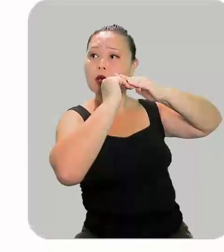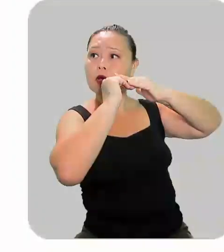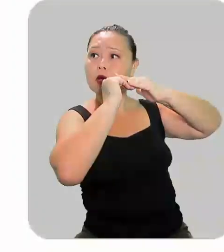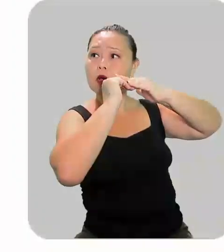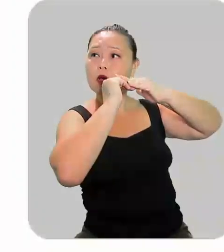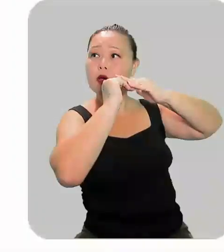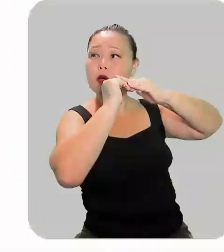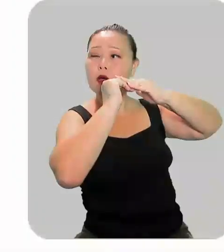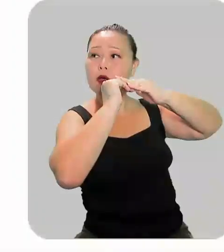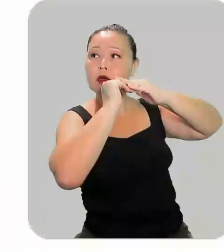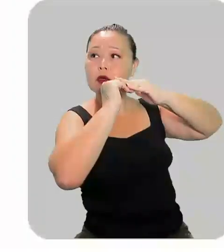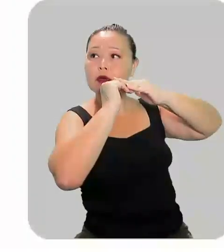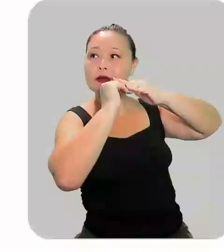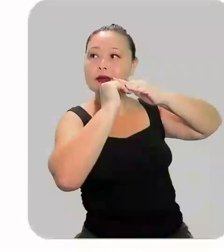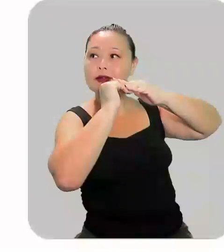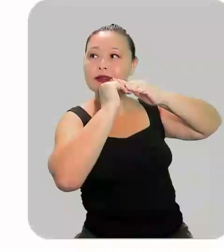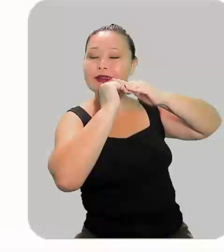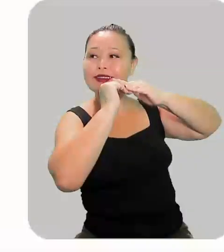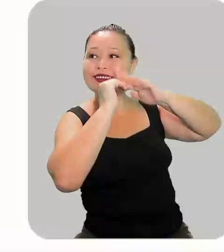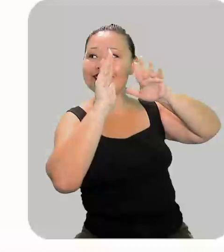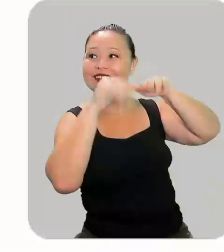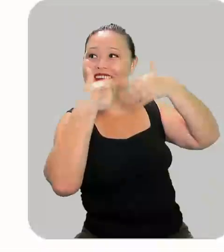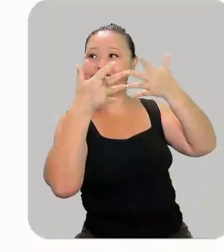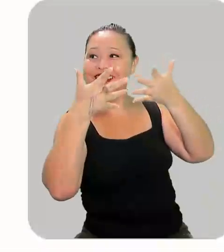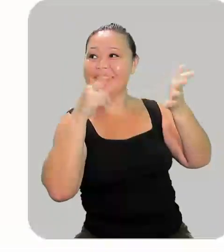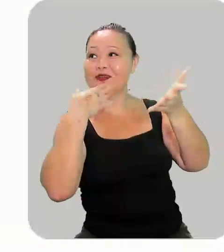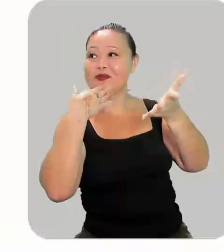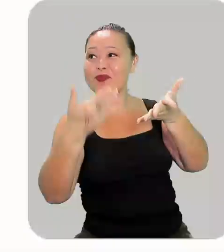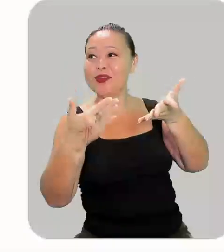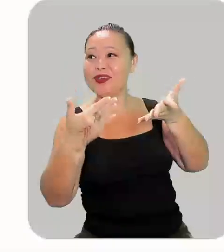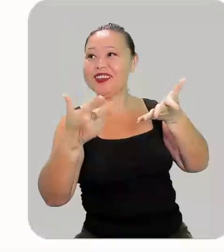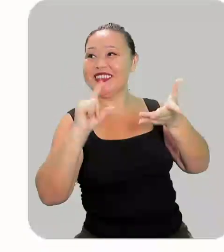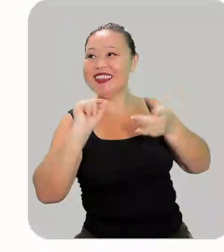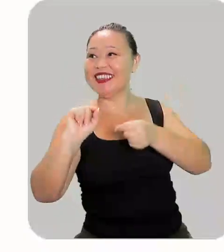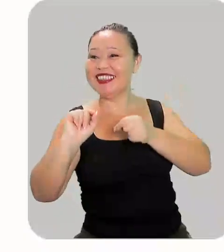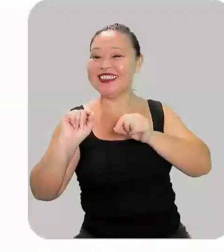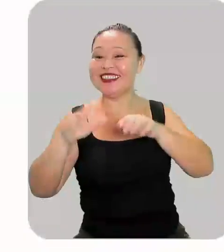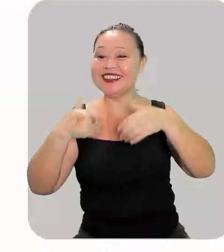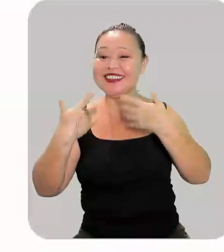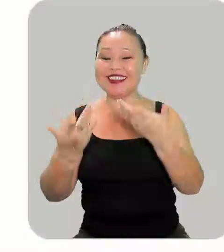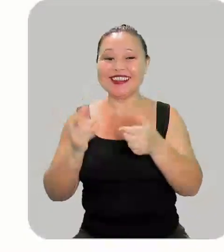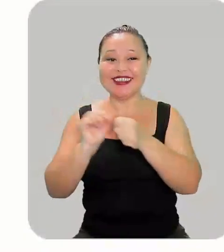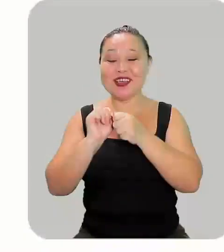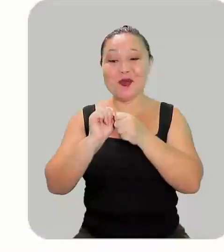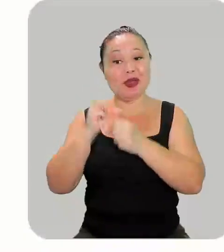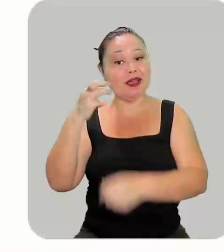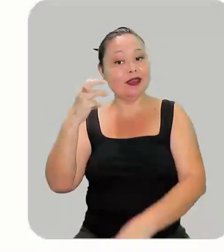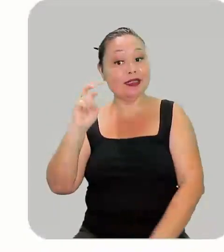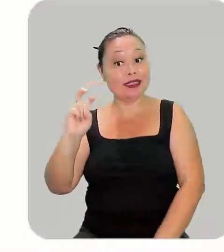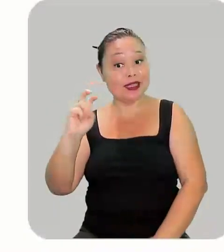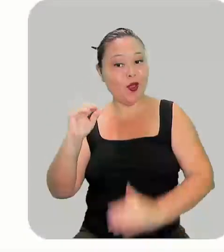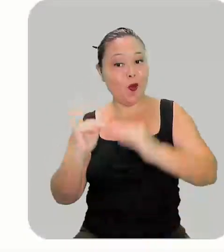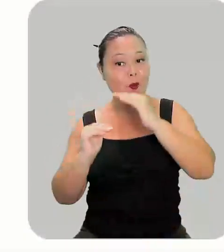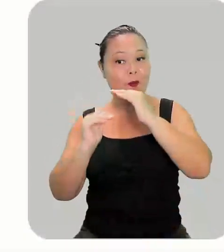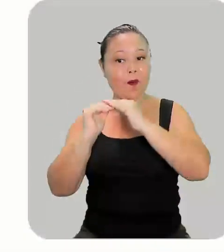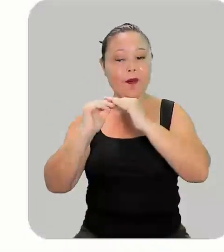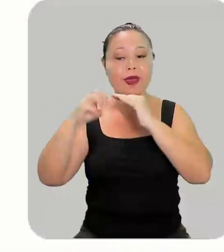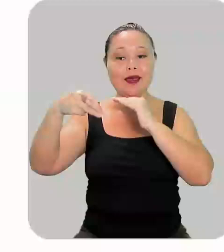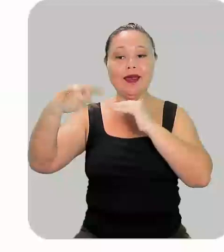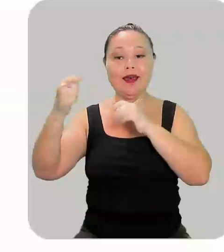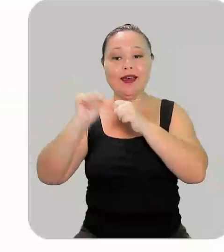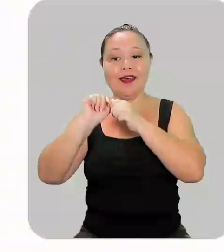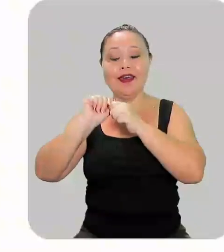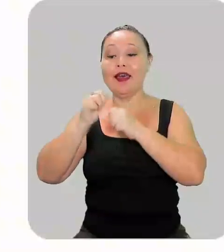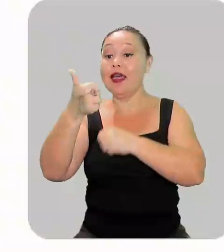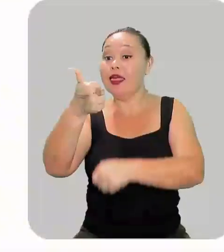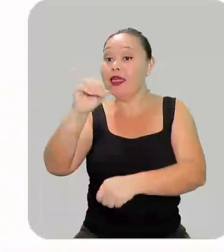máxima. É o comando da questão lá. Então, para pegar 5 metros cúbicos, ele precisa de